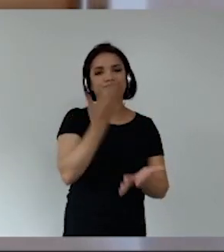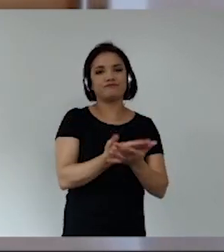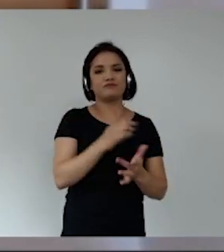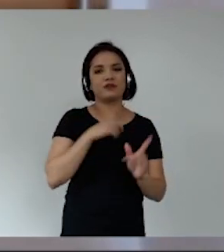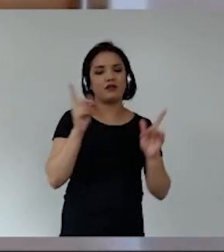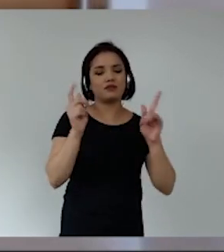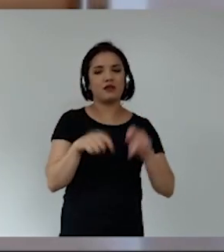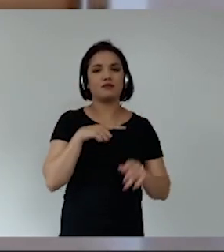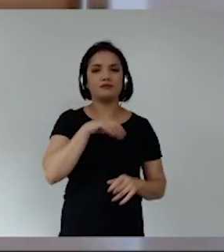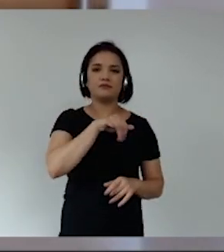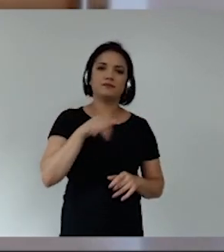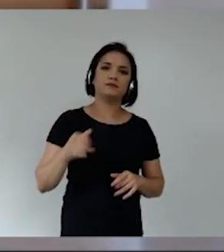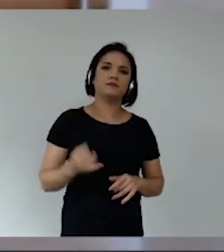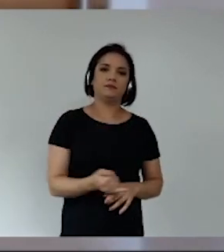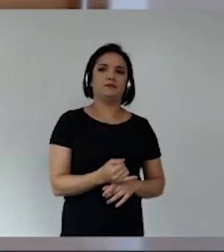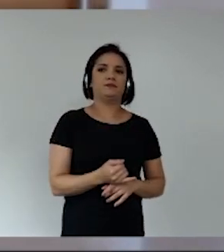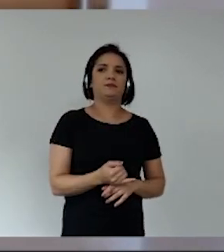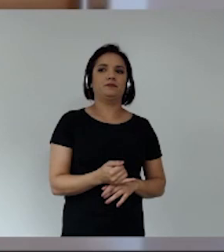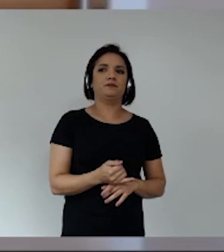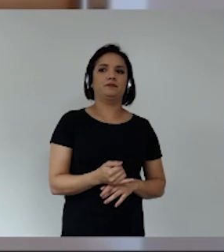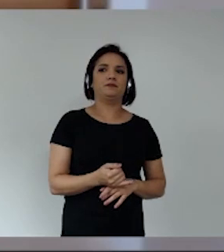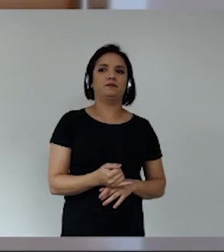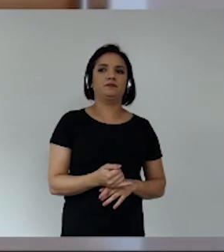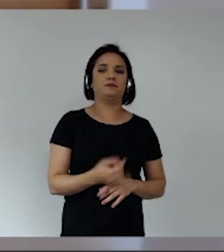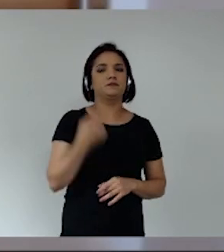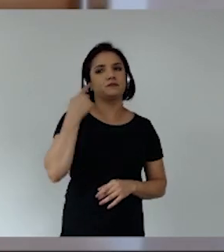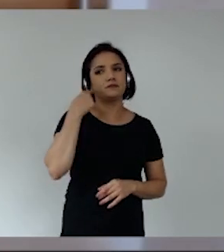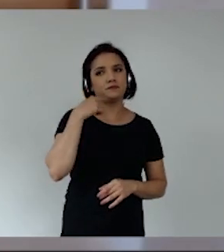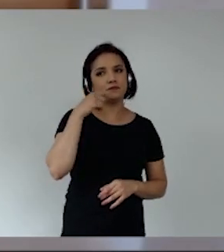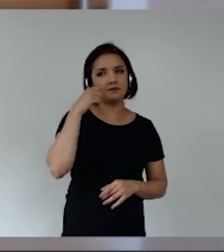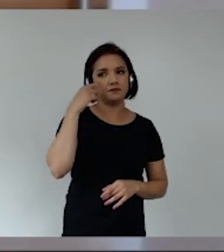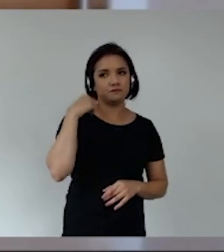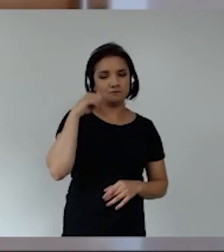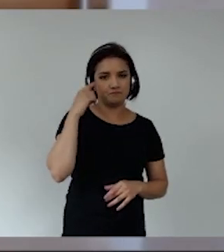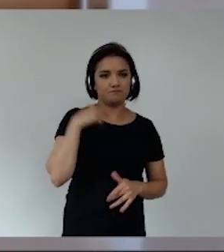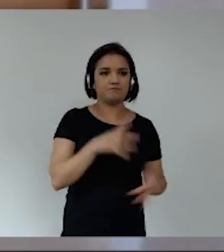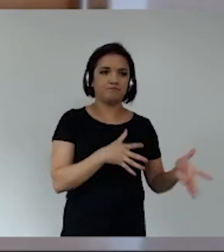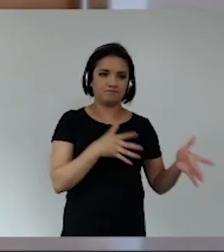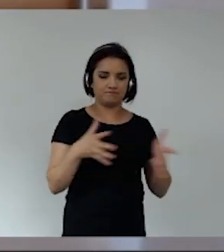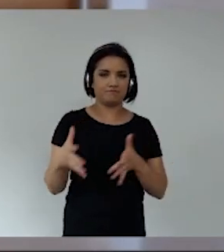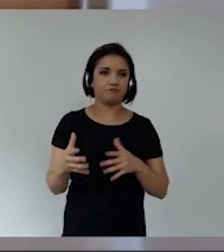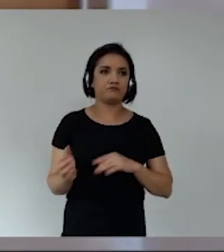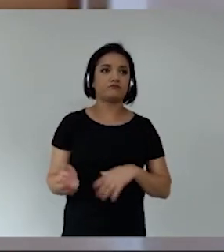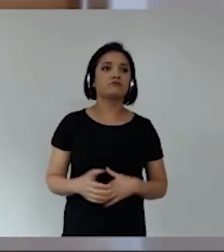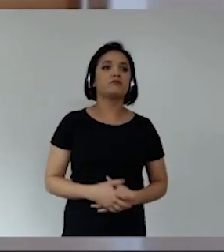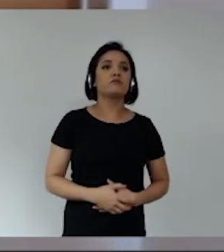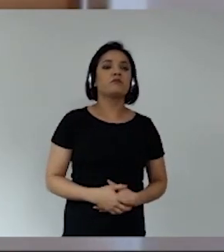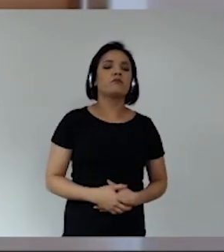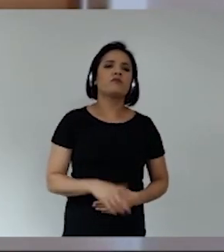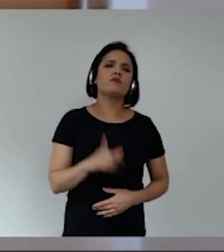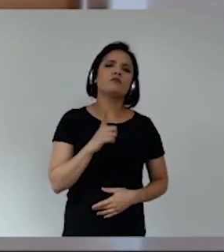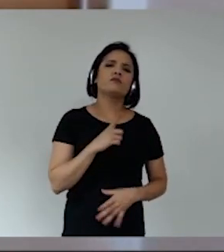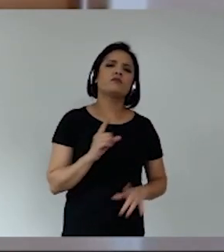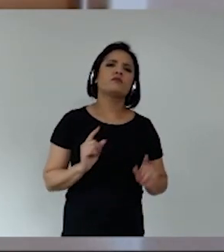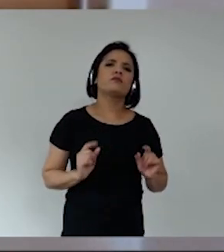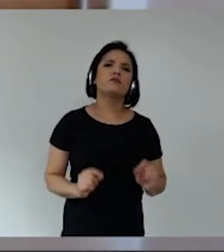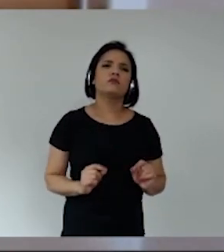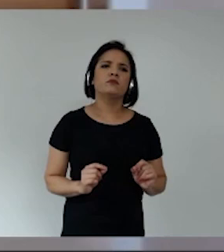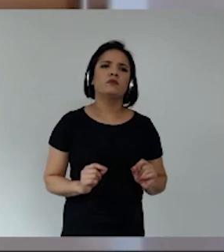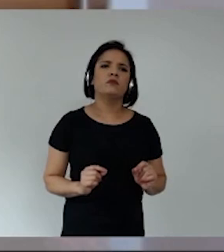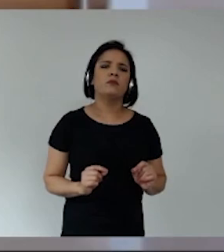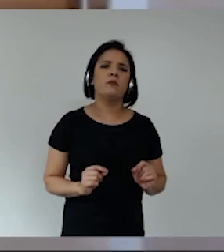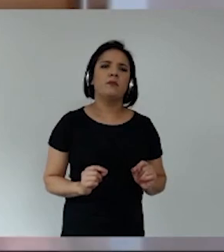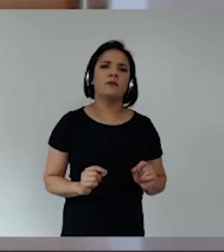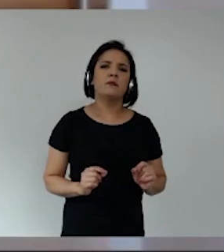tenhamos oportunidades para a advocacia no tocante a esse procedimento. Pois bem, né, nós temos aí, e já é mais do